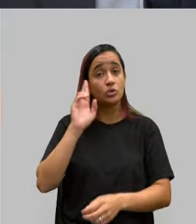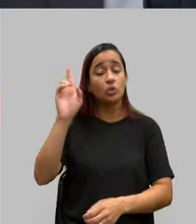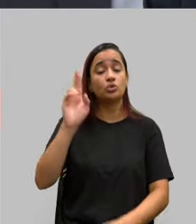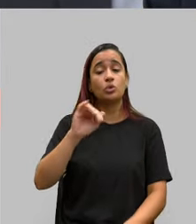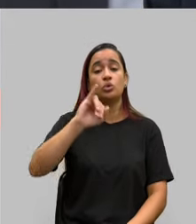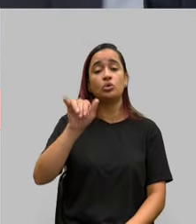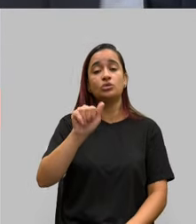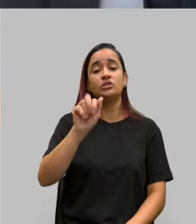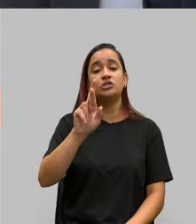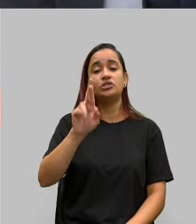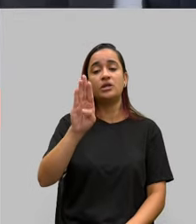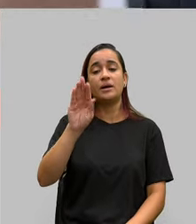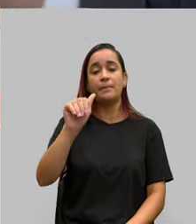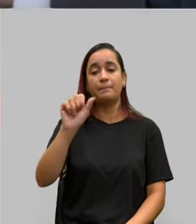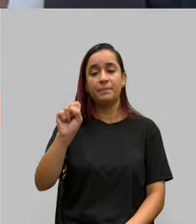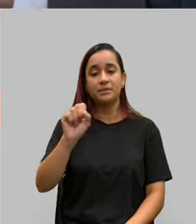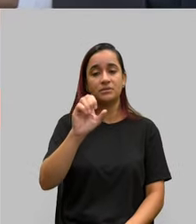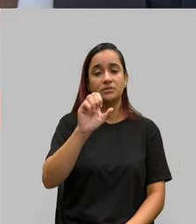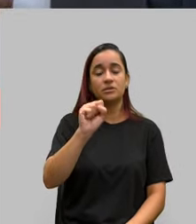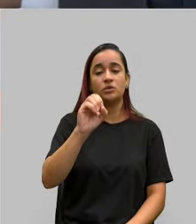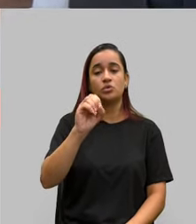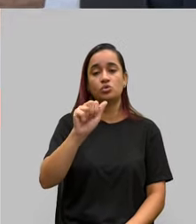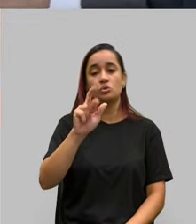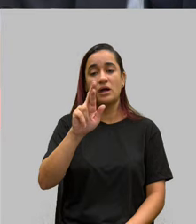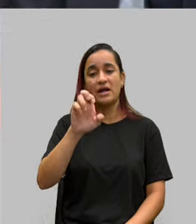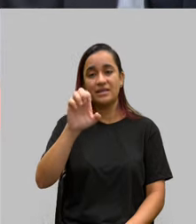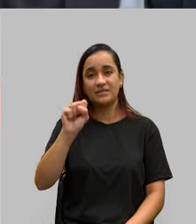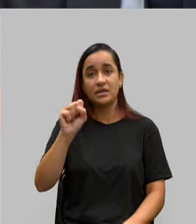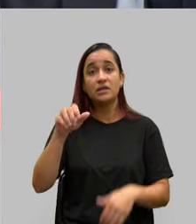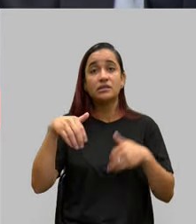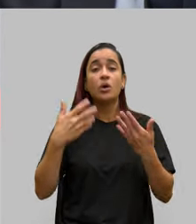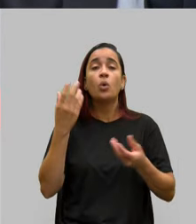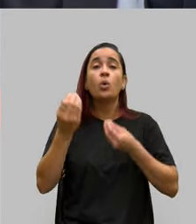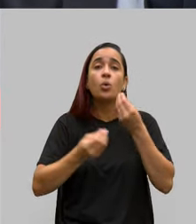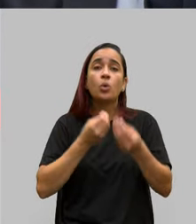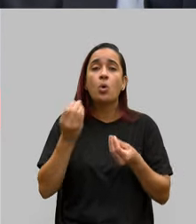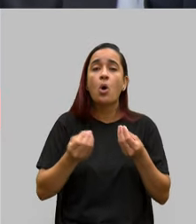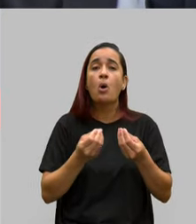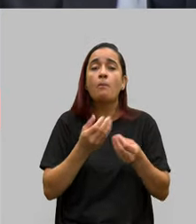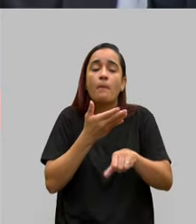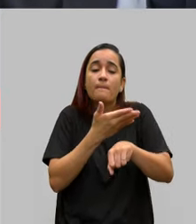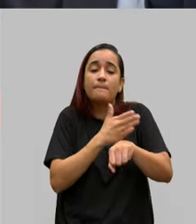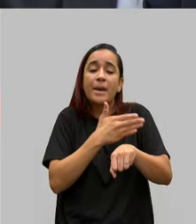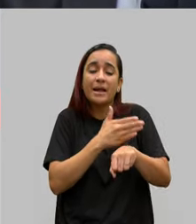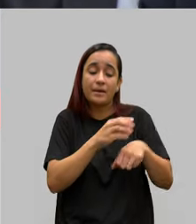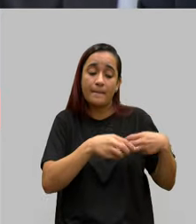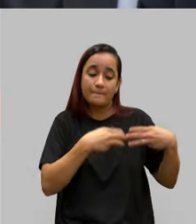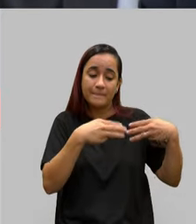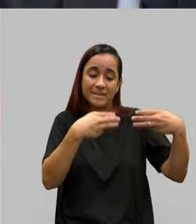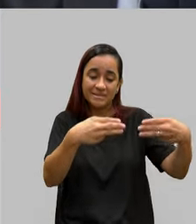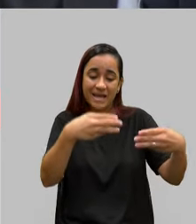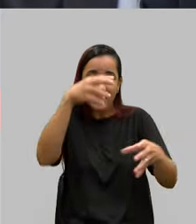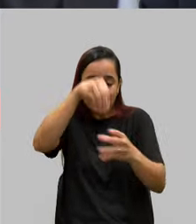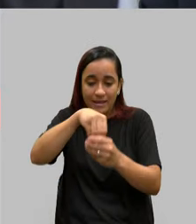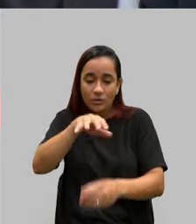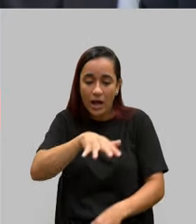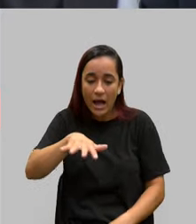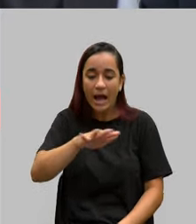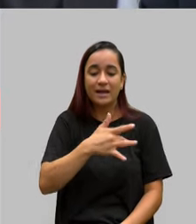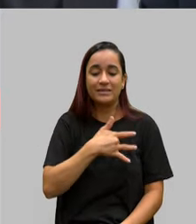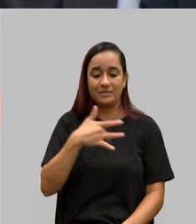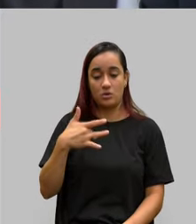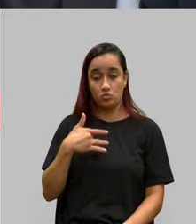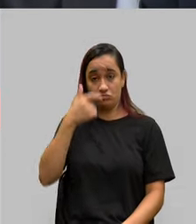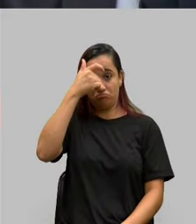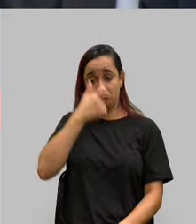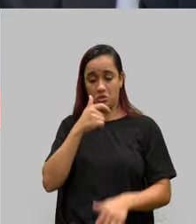e no que se refere à atuação do ministério público na área da saúde né que é a área que eu atuo e contribuo tento contribuir com a minha equipe